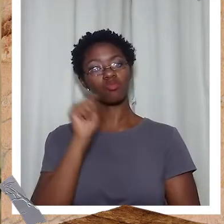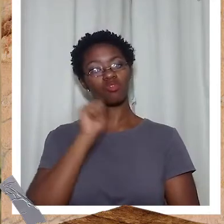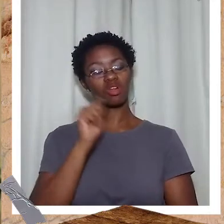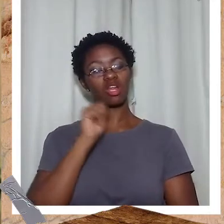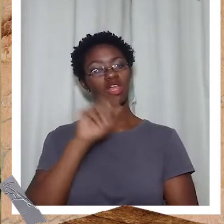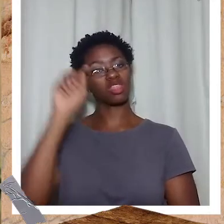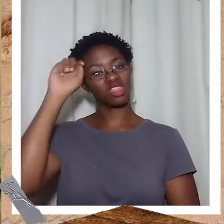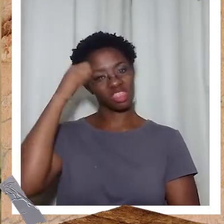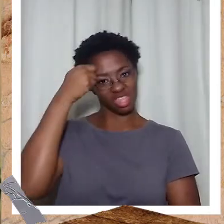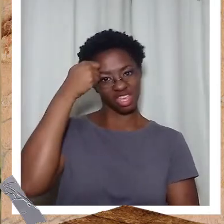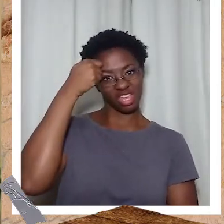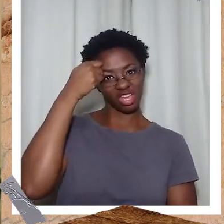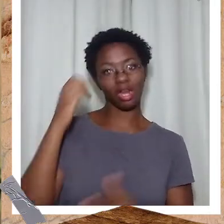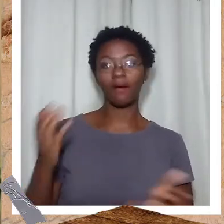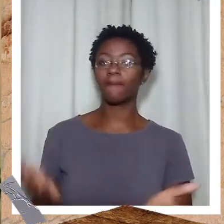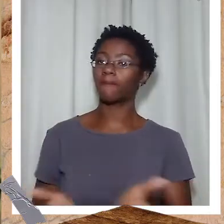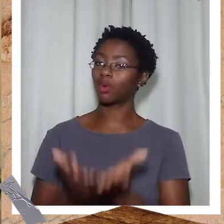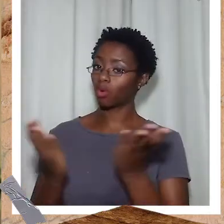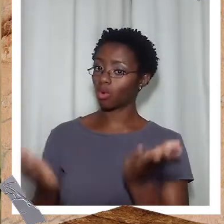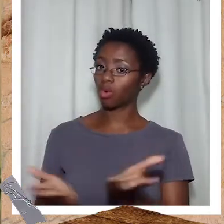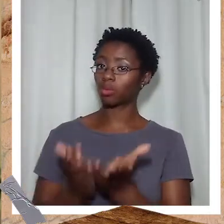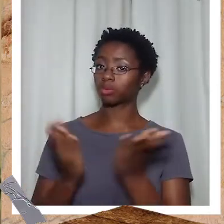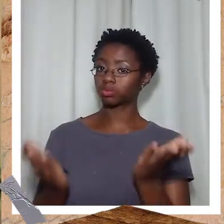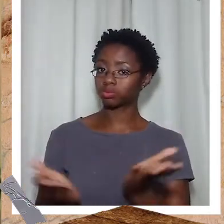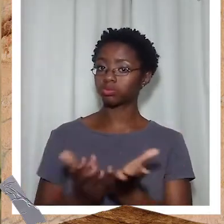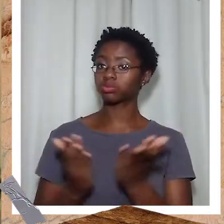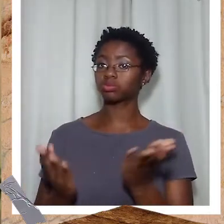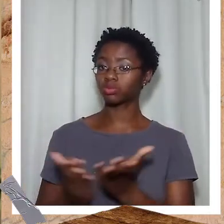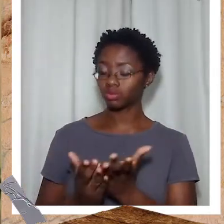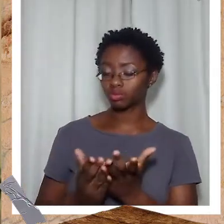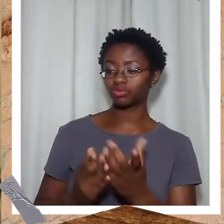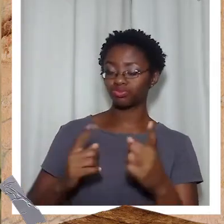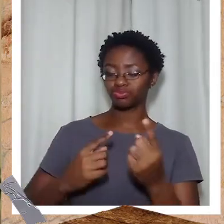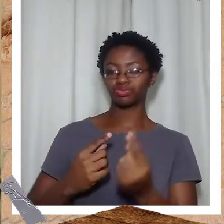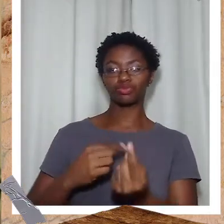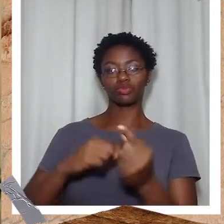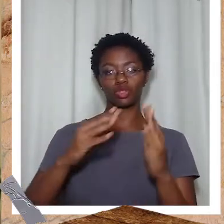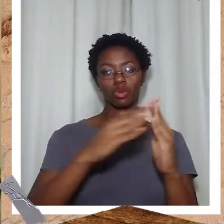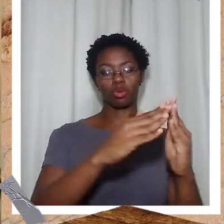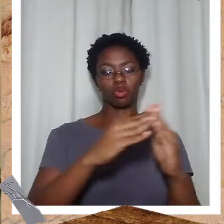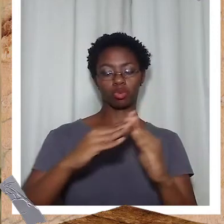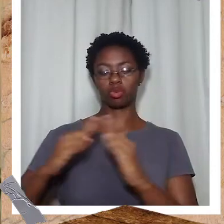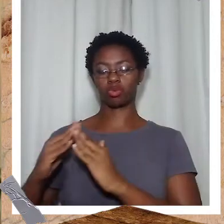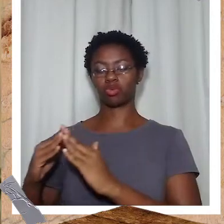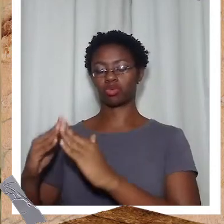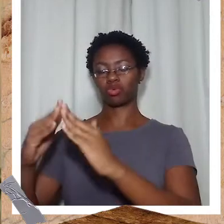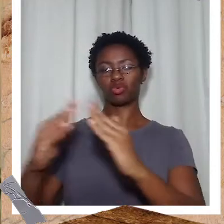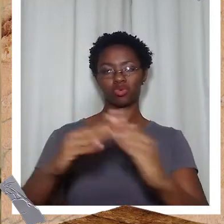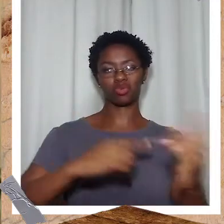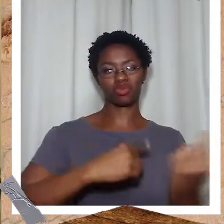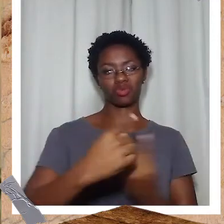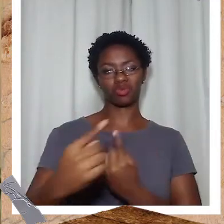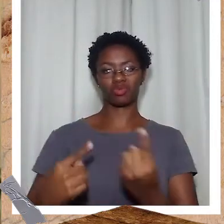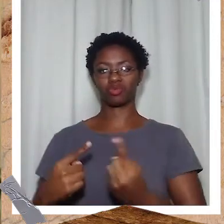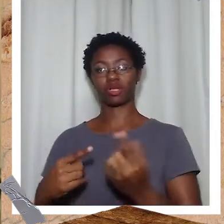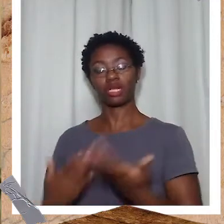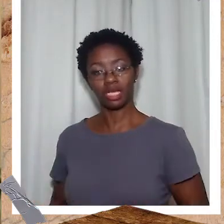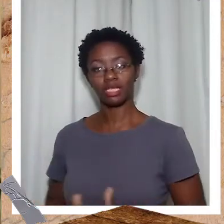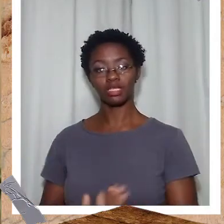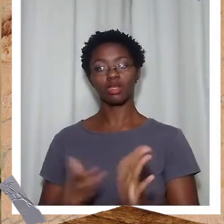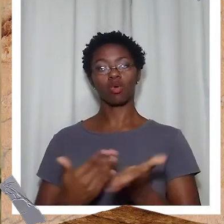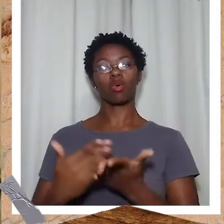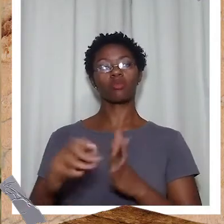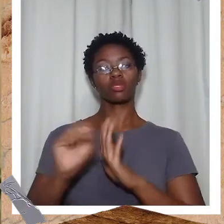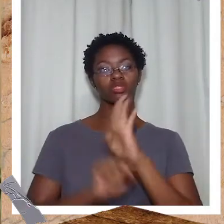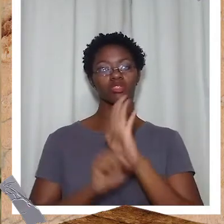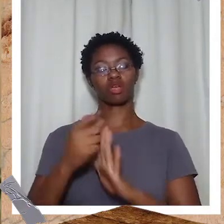negra, empobrecida, migrante, do começo, que nasceu no começo do século XX,